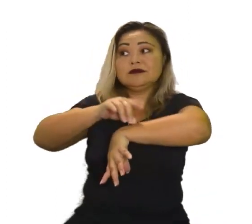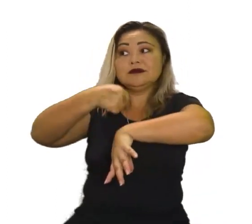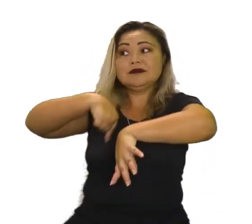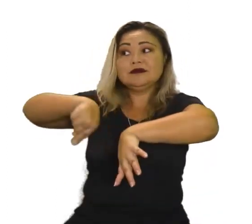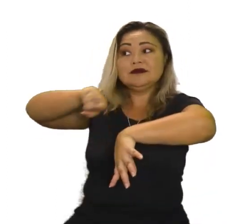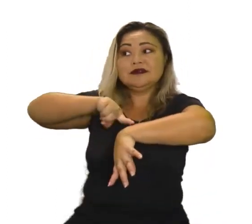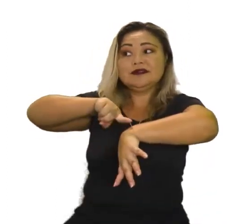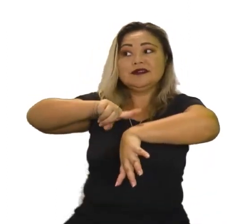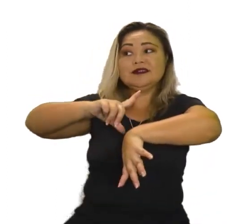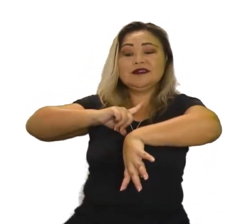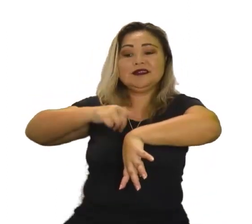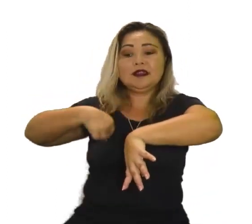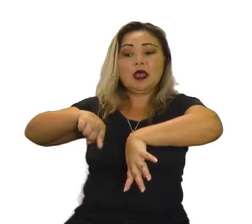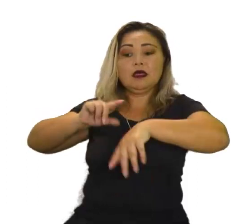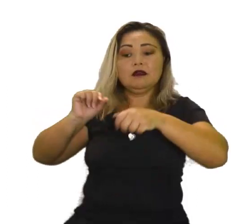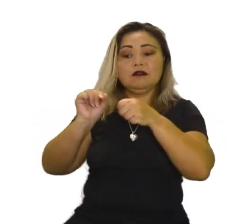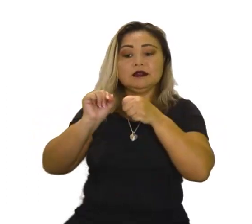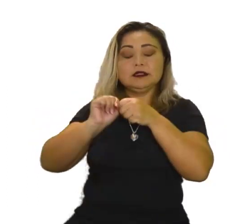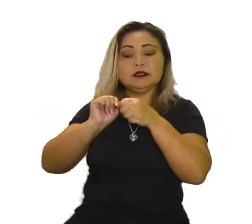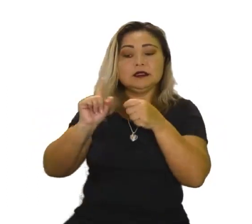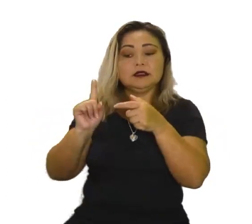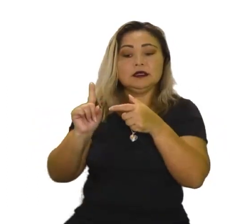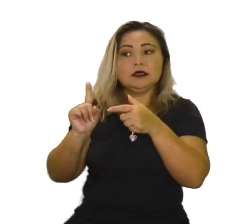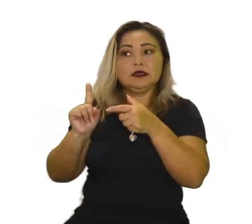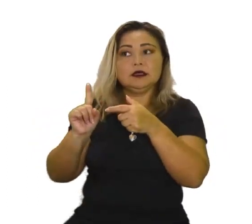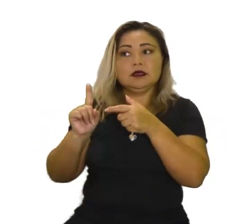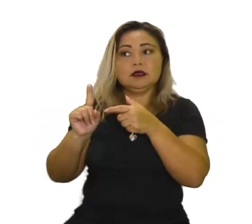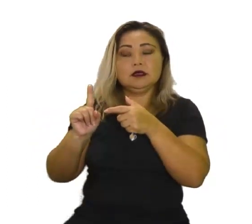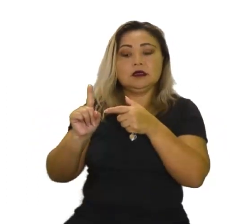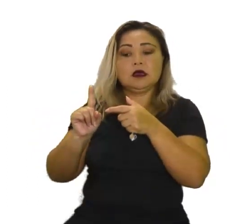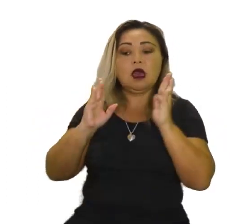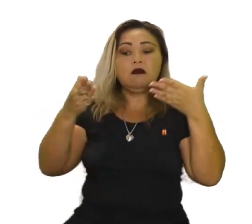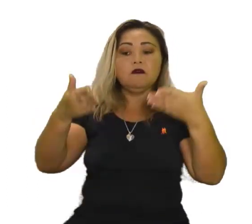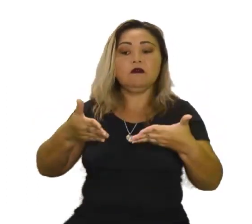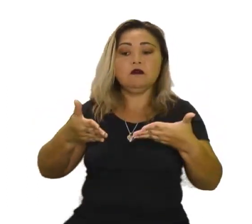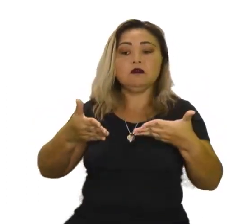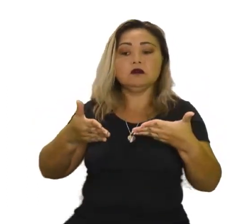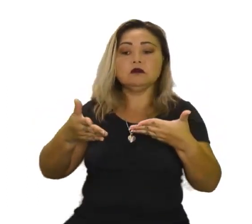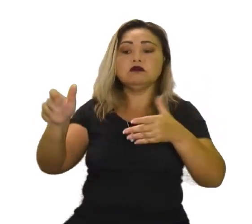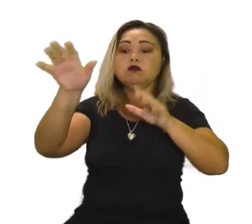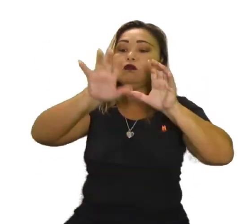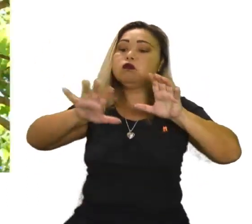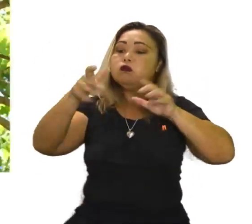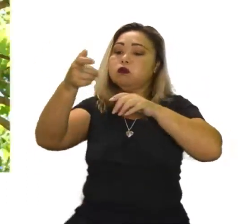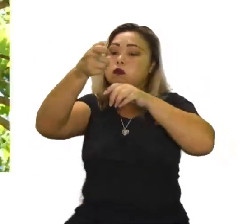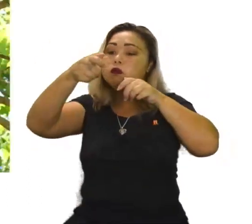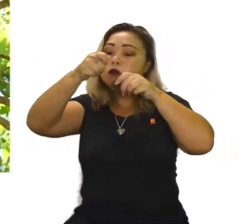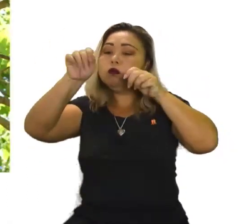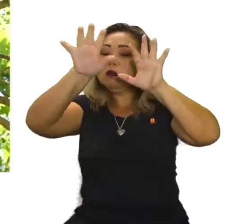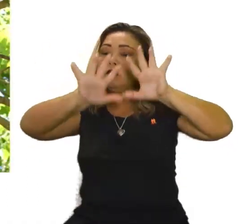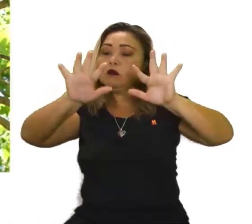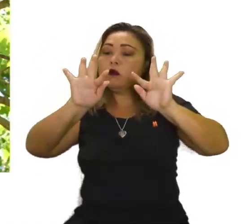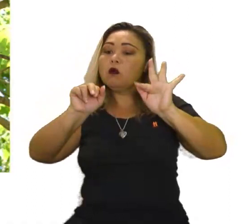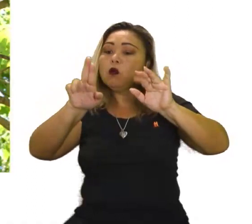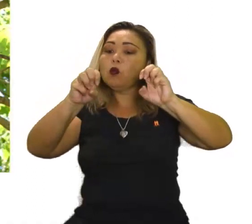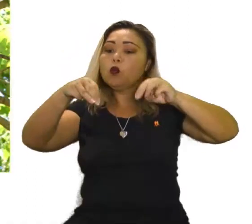o defumador não fazer a função necessária dele, tá